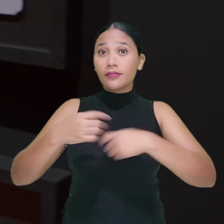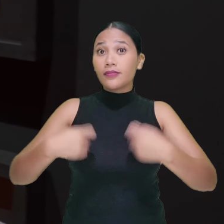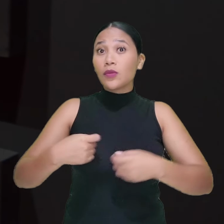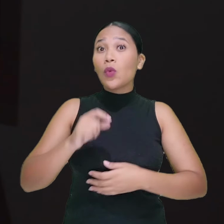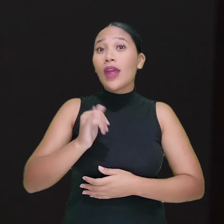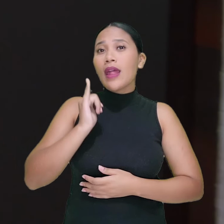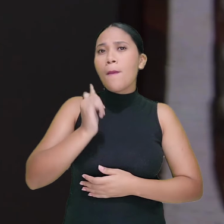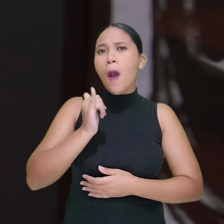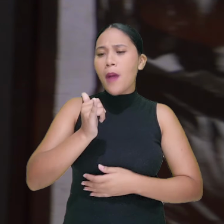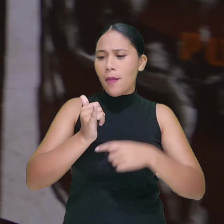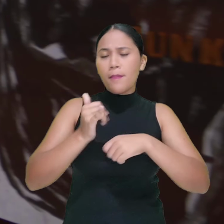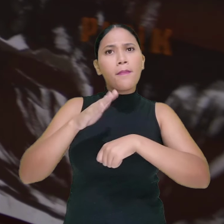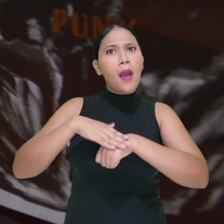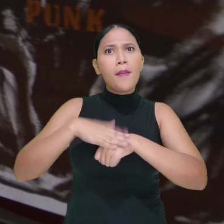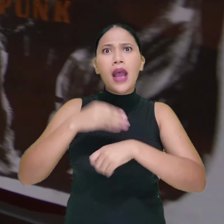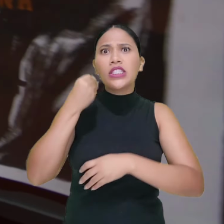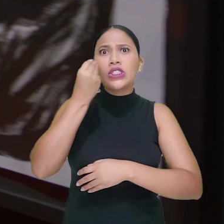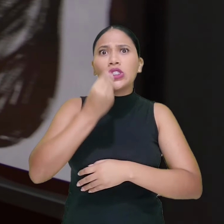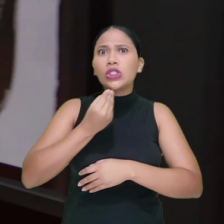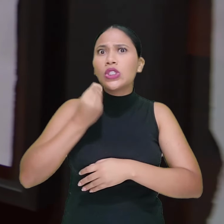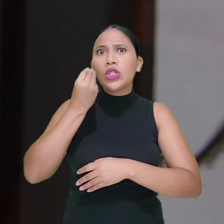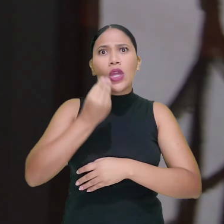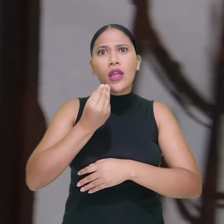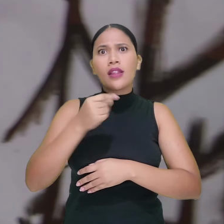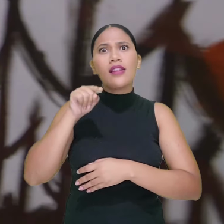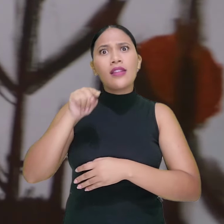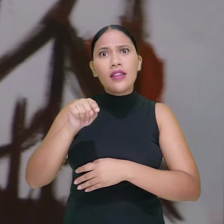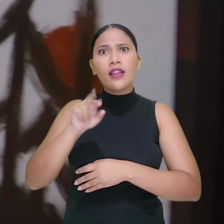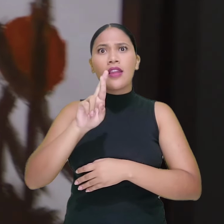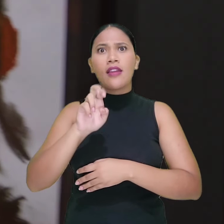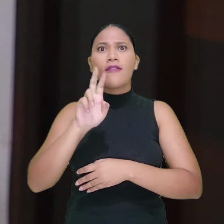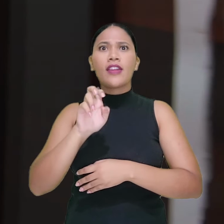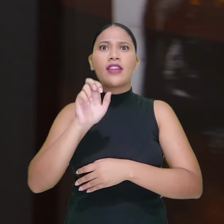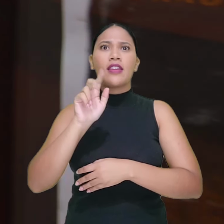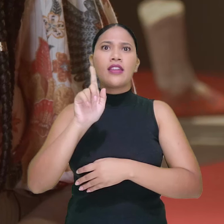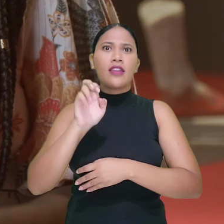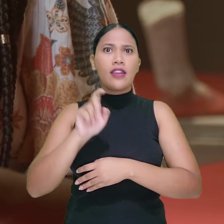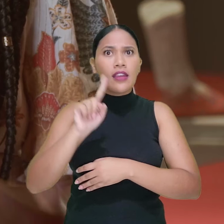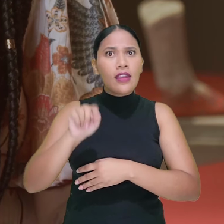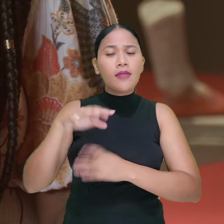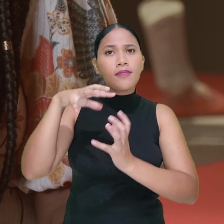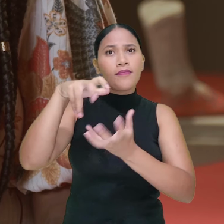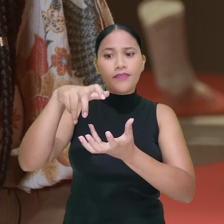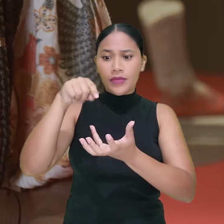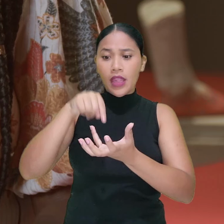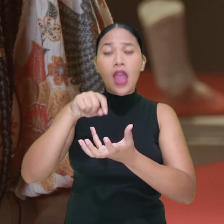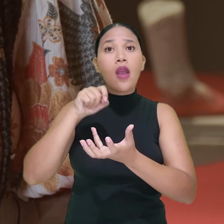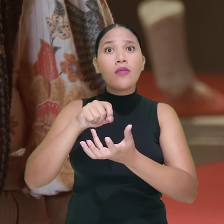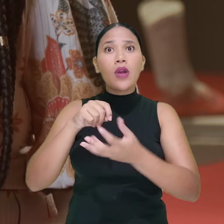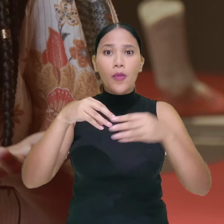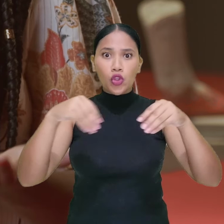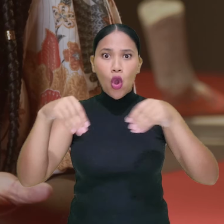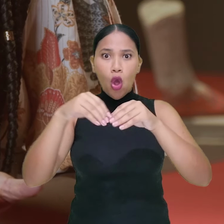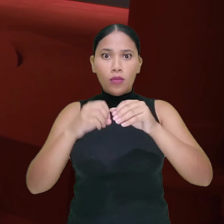A arquitetura precisava narrar essa experiência de Revenguê. Revenguê cresce do